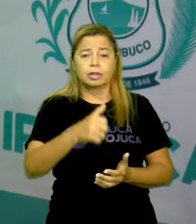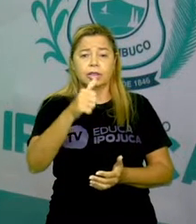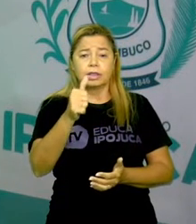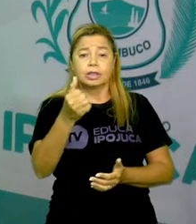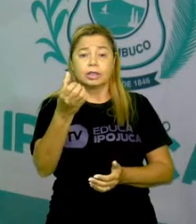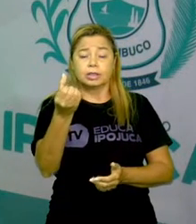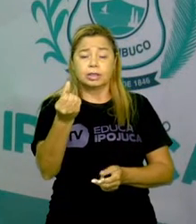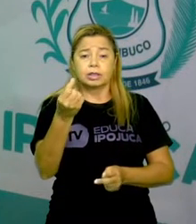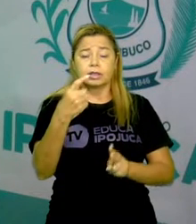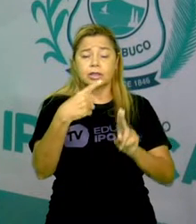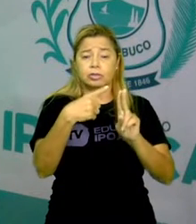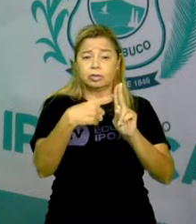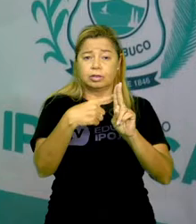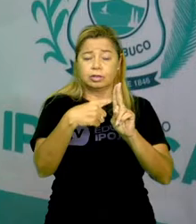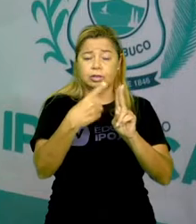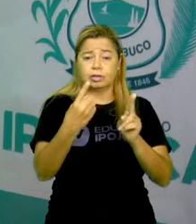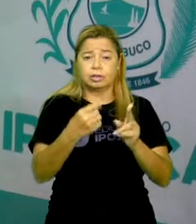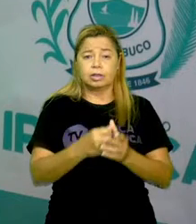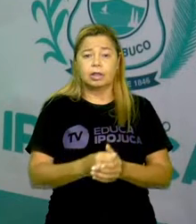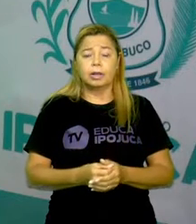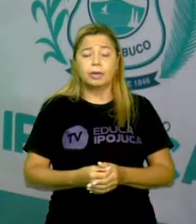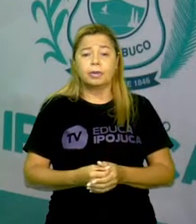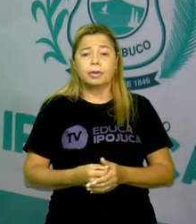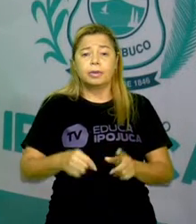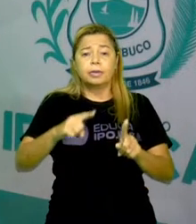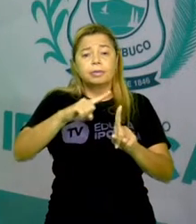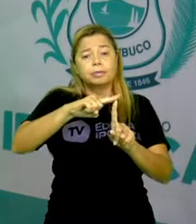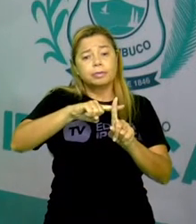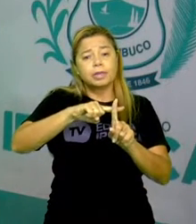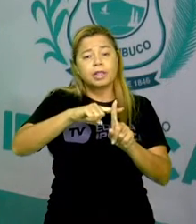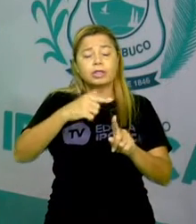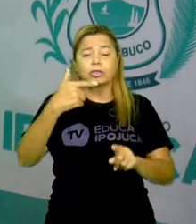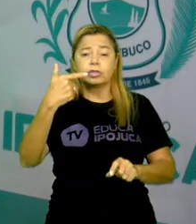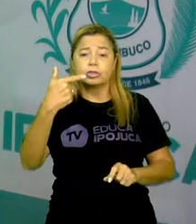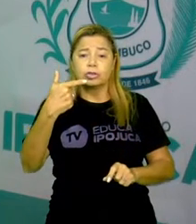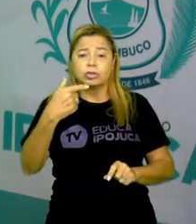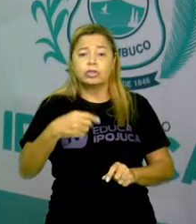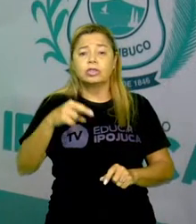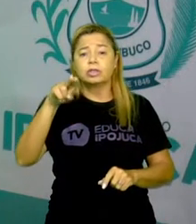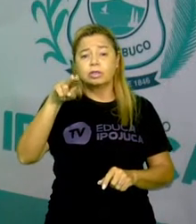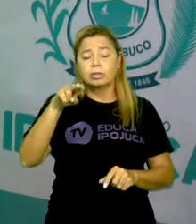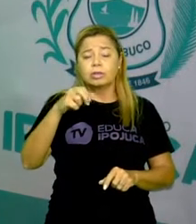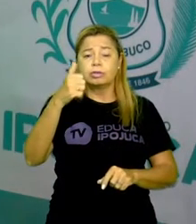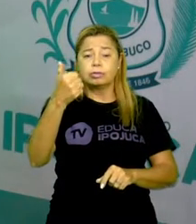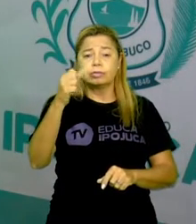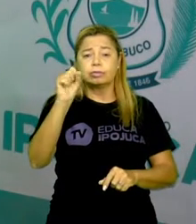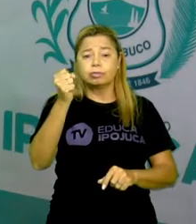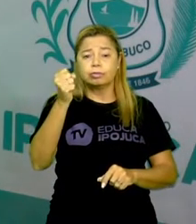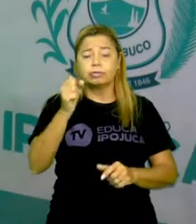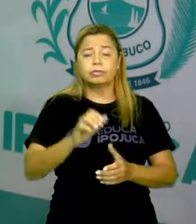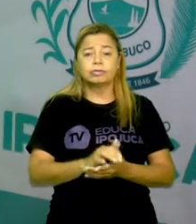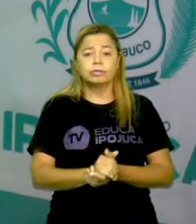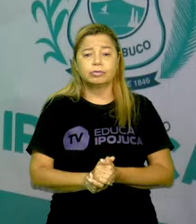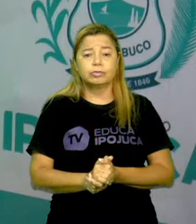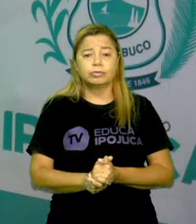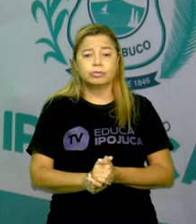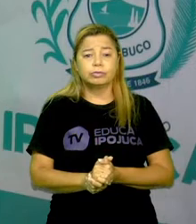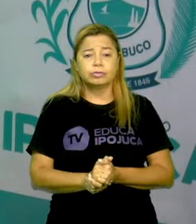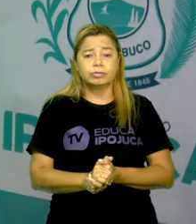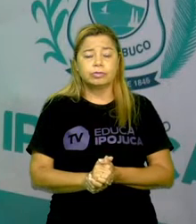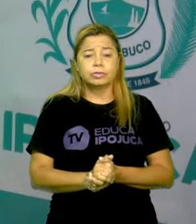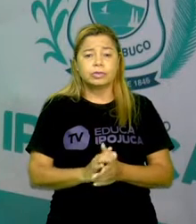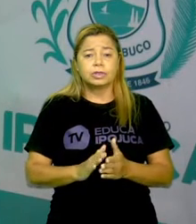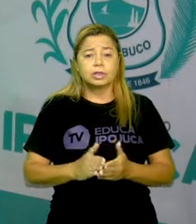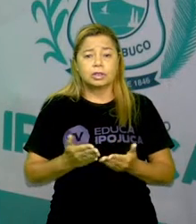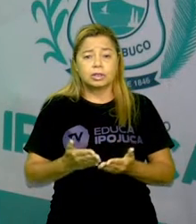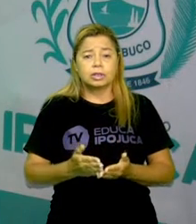dezenas que nós encontramos, mais 2 vai dar 18. E por isso o 8